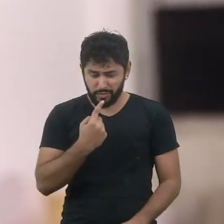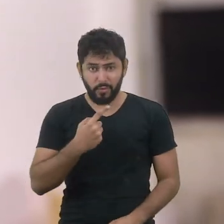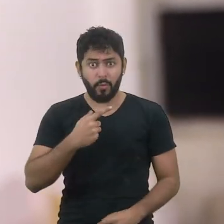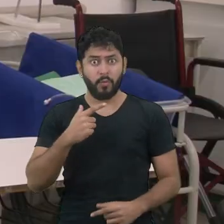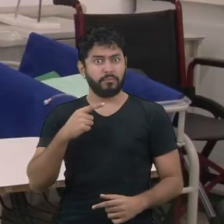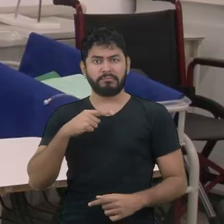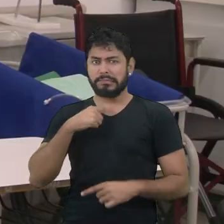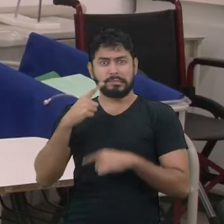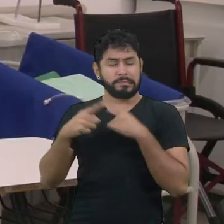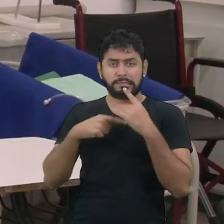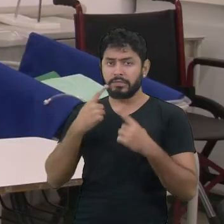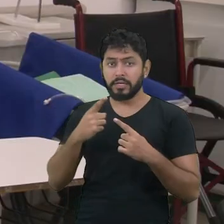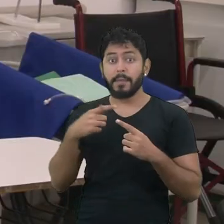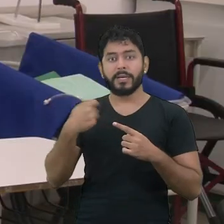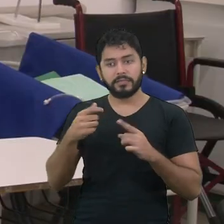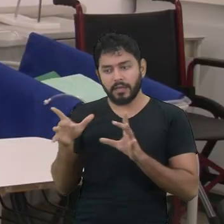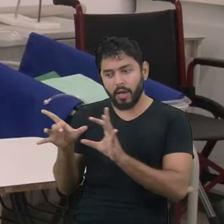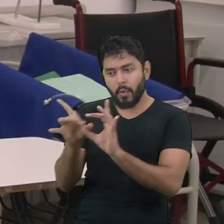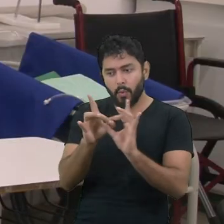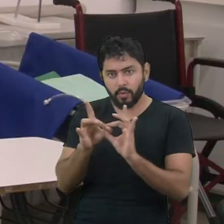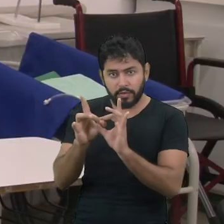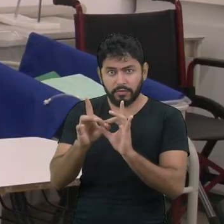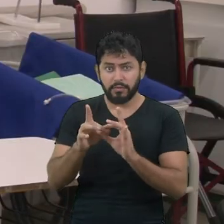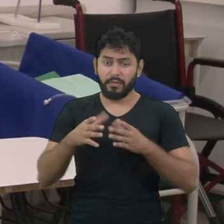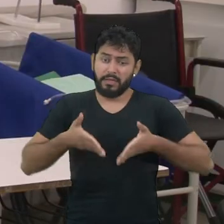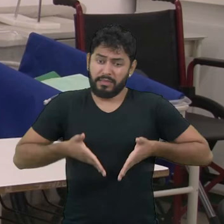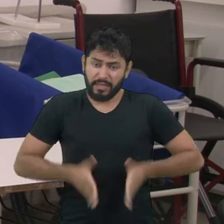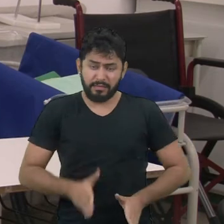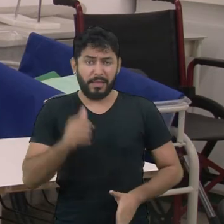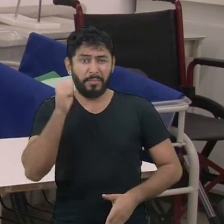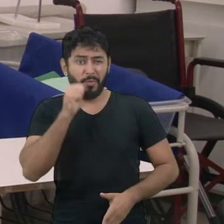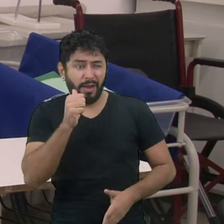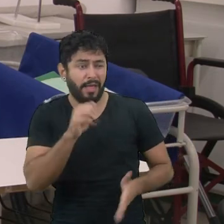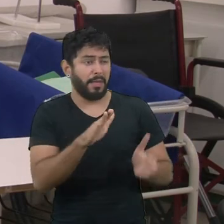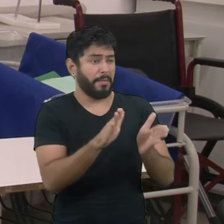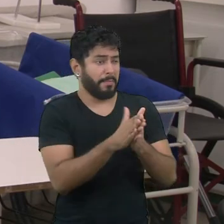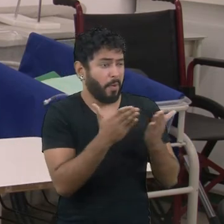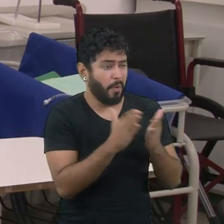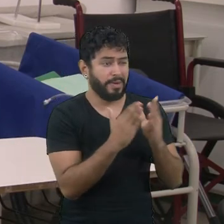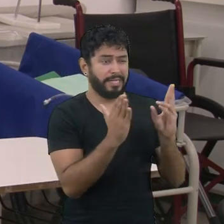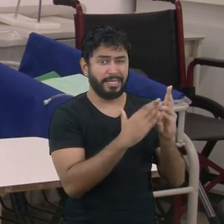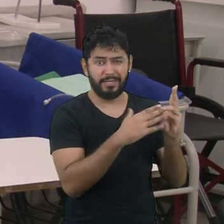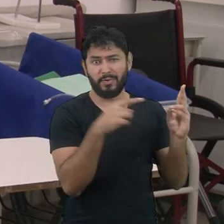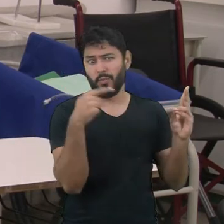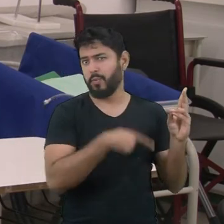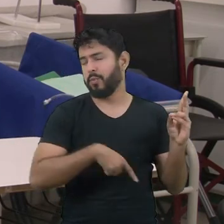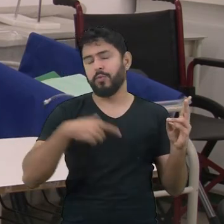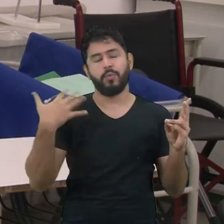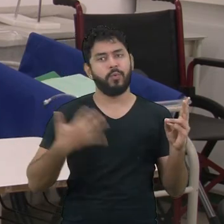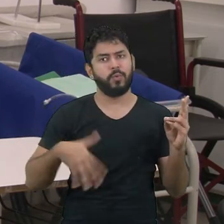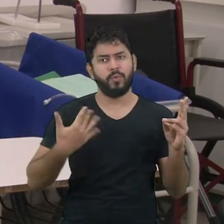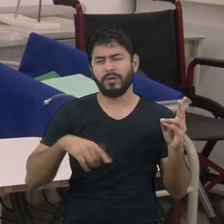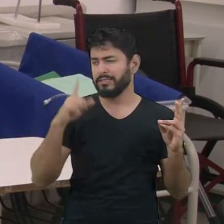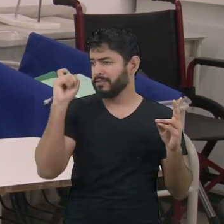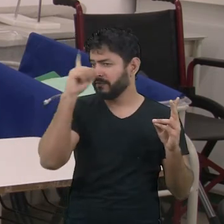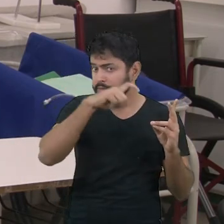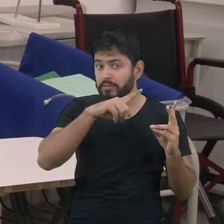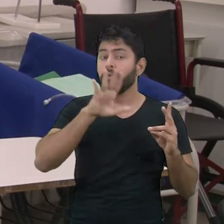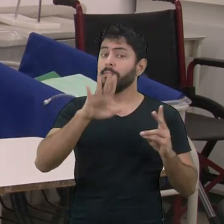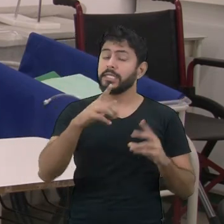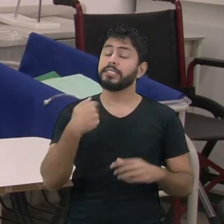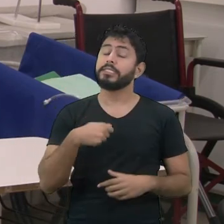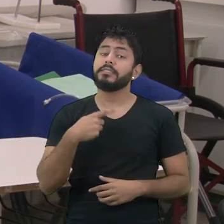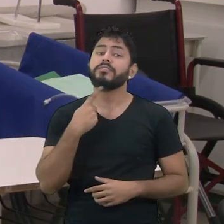se unindo. Então você nascer mulher, pobre, indígena, é complicado. É você querer. Óbvio